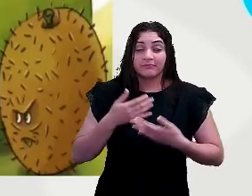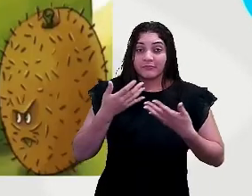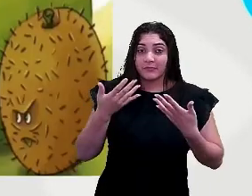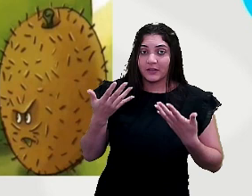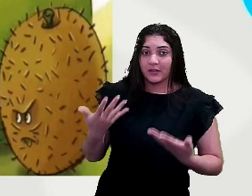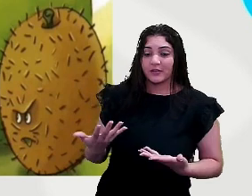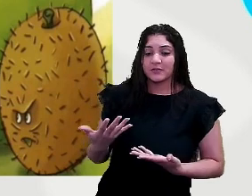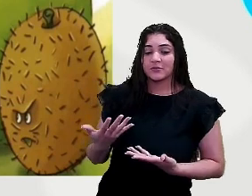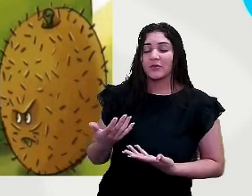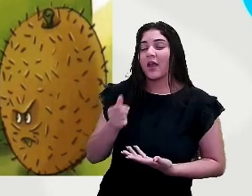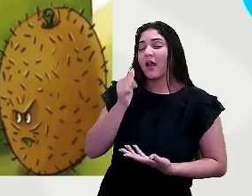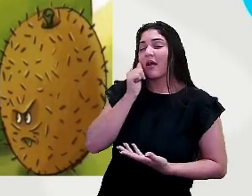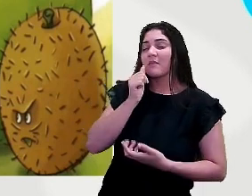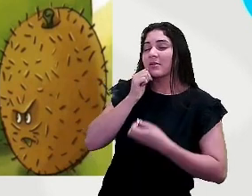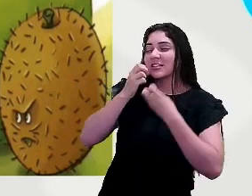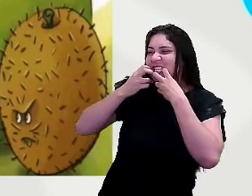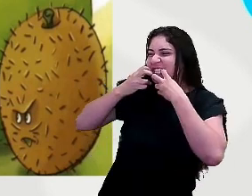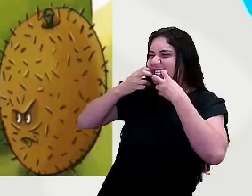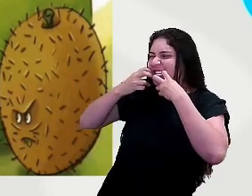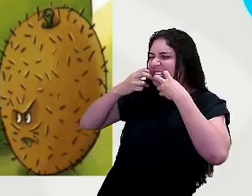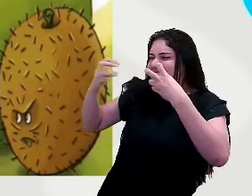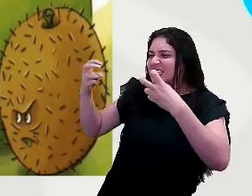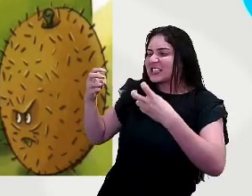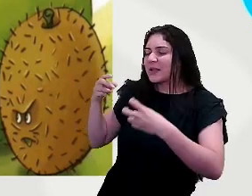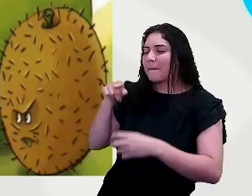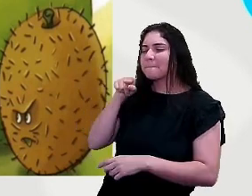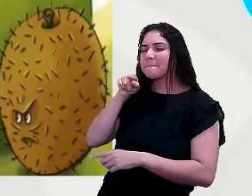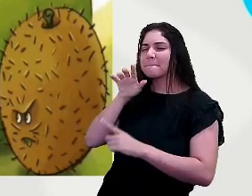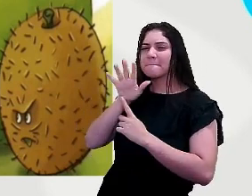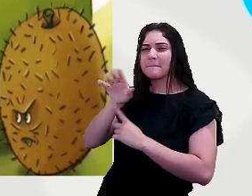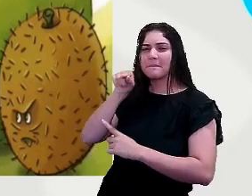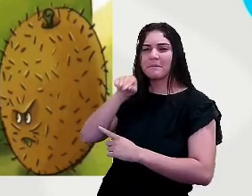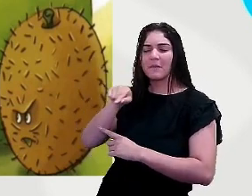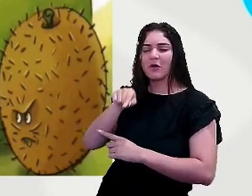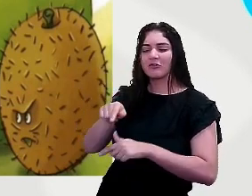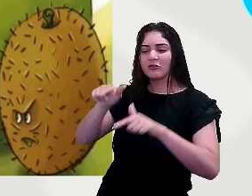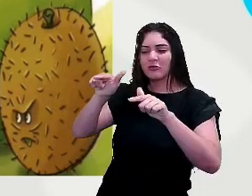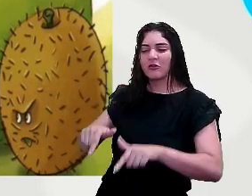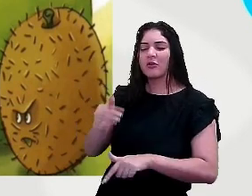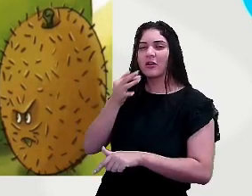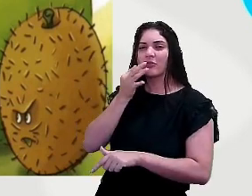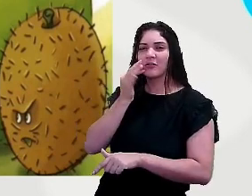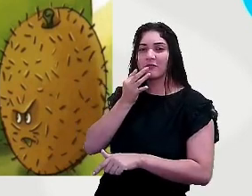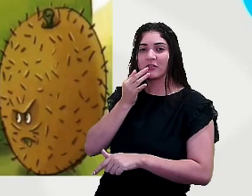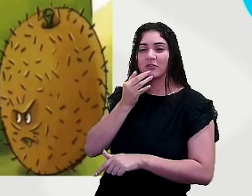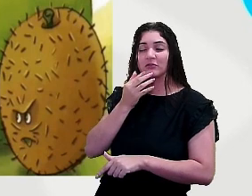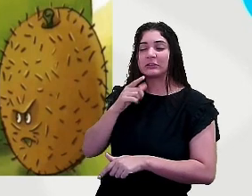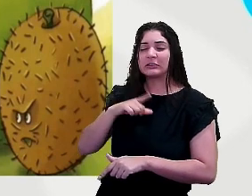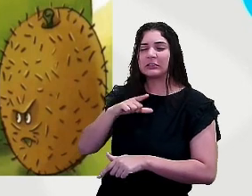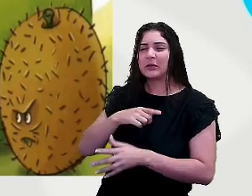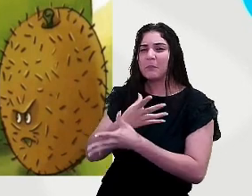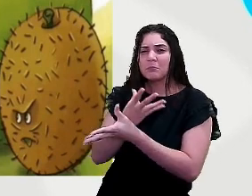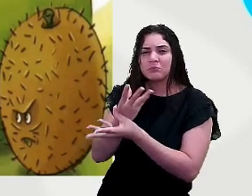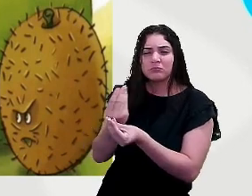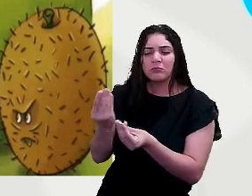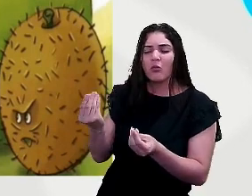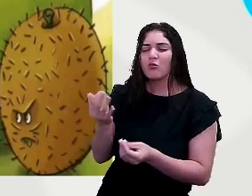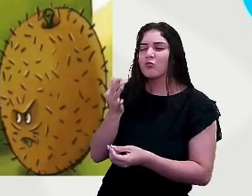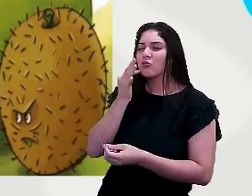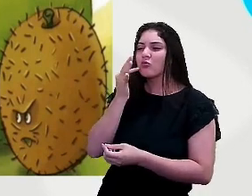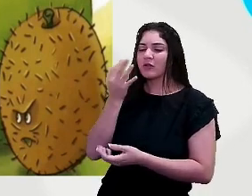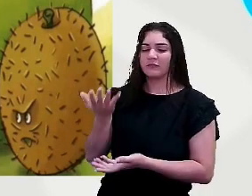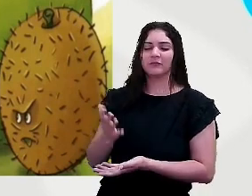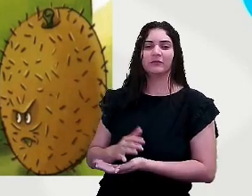Isso lhe grita a menina, apontando para a fruteira, onde a fruta se juntava de uma forma